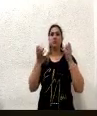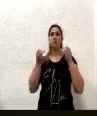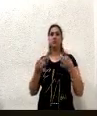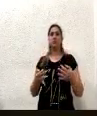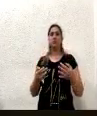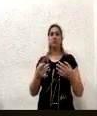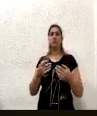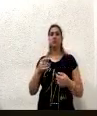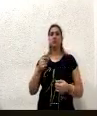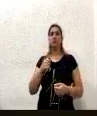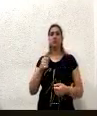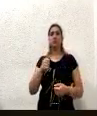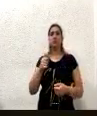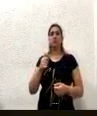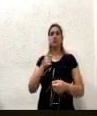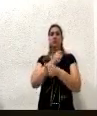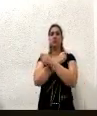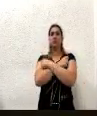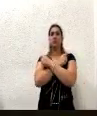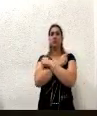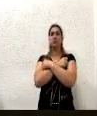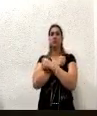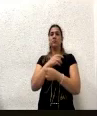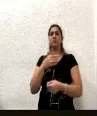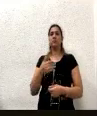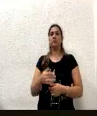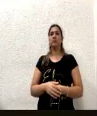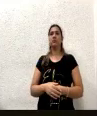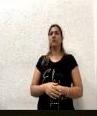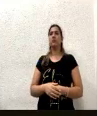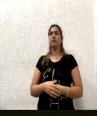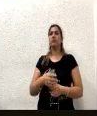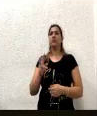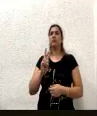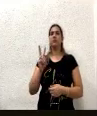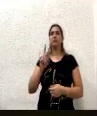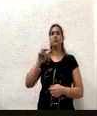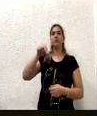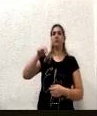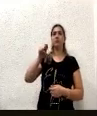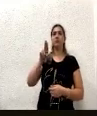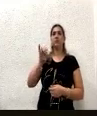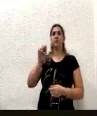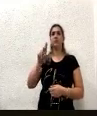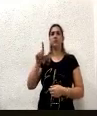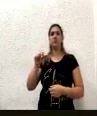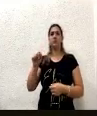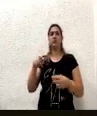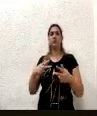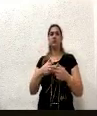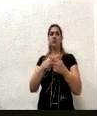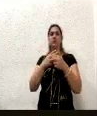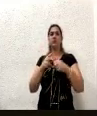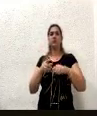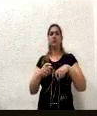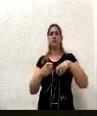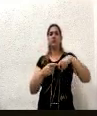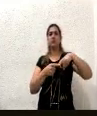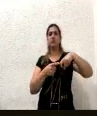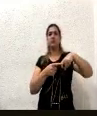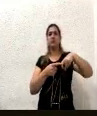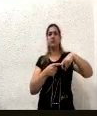primeiramente para deixar meu abraço aqui solicitação de melhoras para a vereadora Neuza, que passou para cirurgia no joelho.